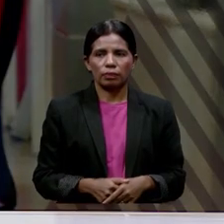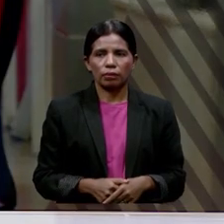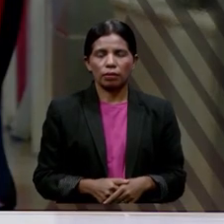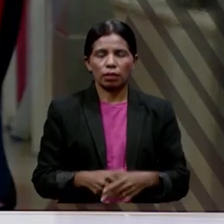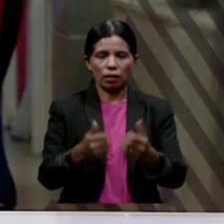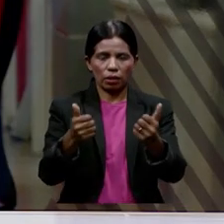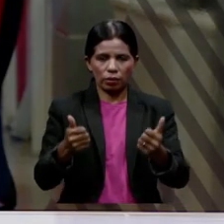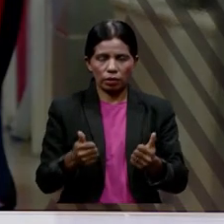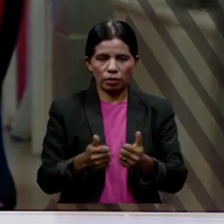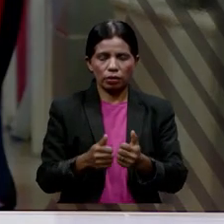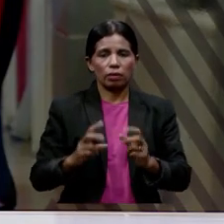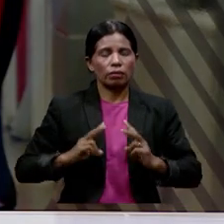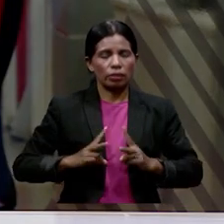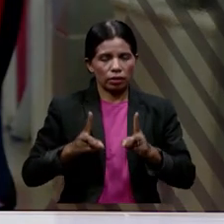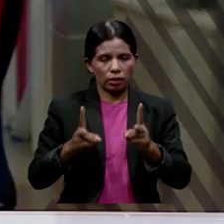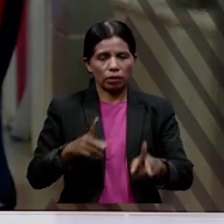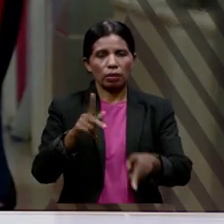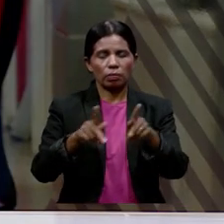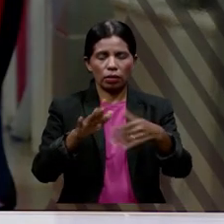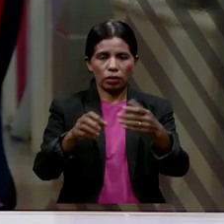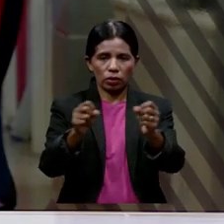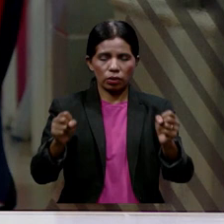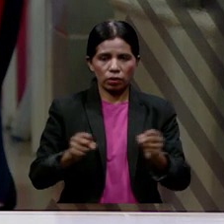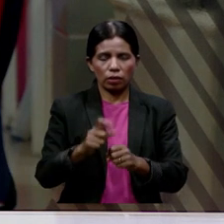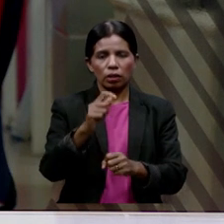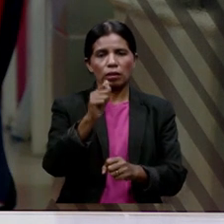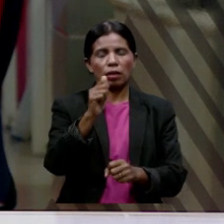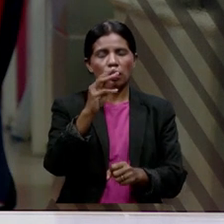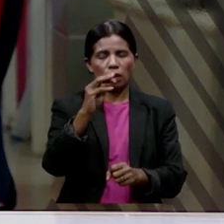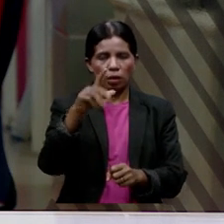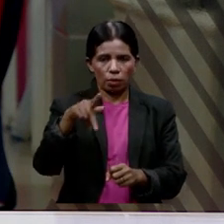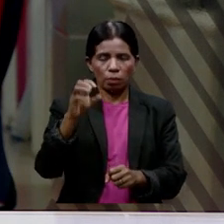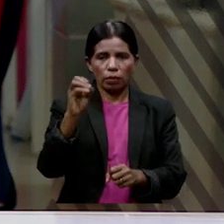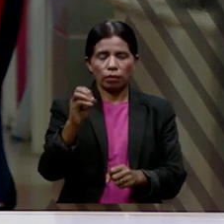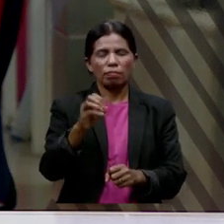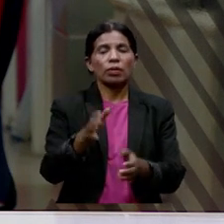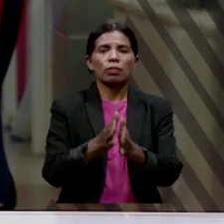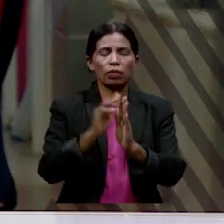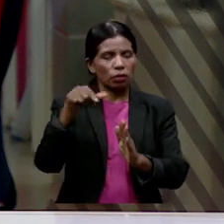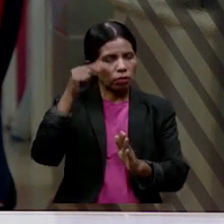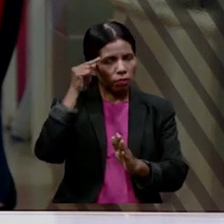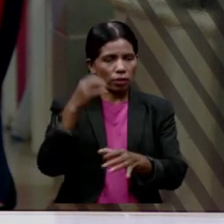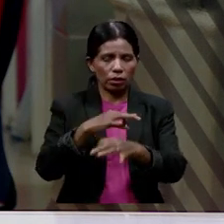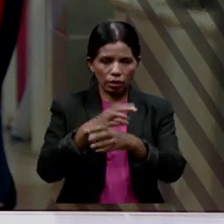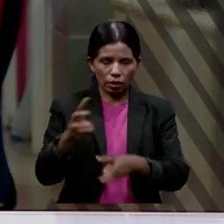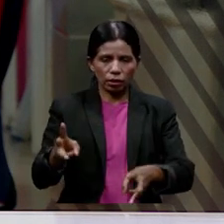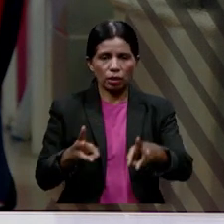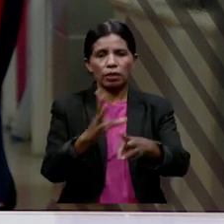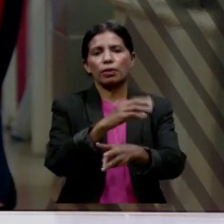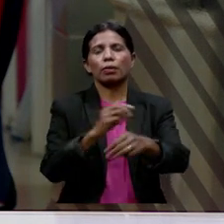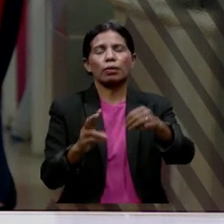Autoridade local, veterano na comunidade Suku Tapo Memo, russo governo radia estrada no ponte.